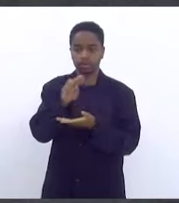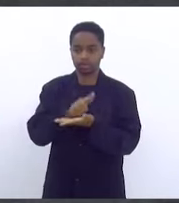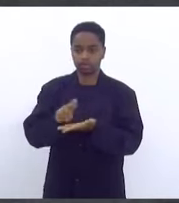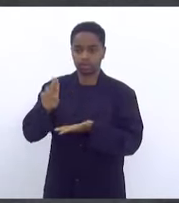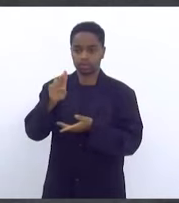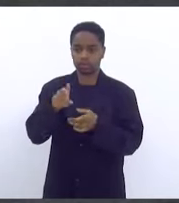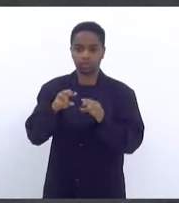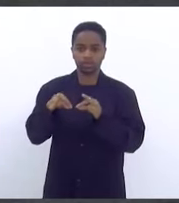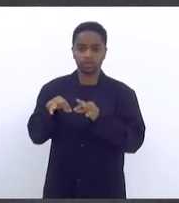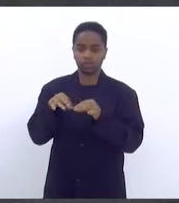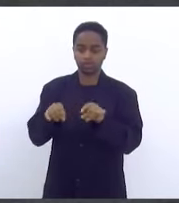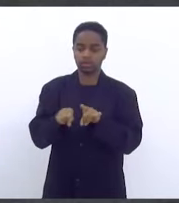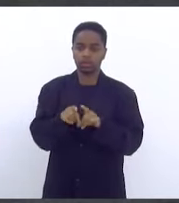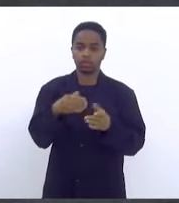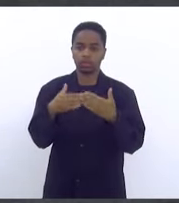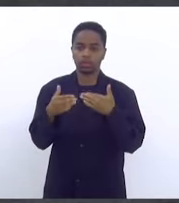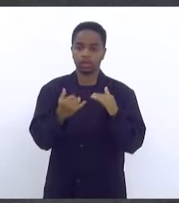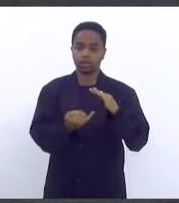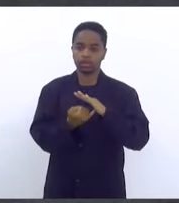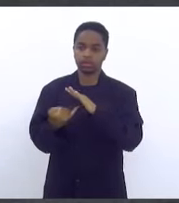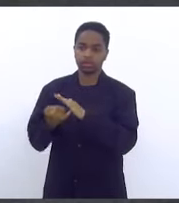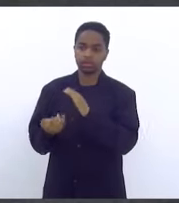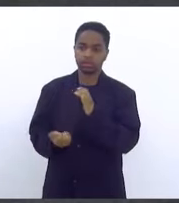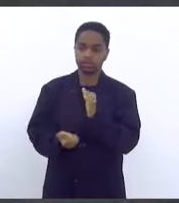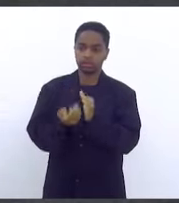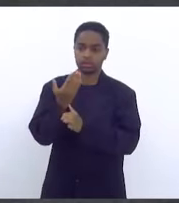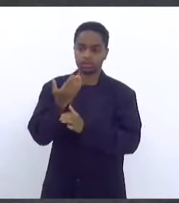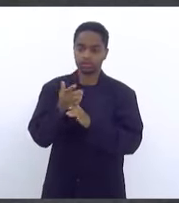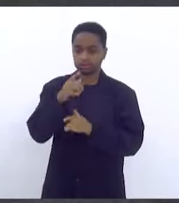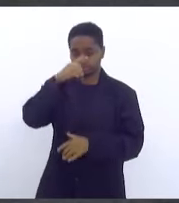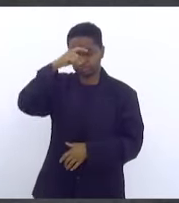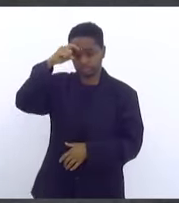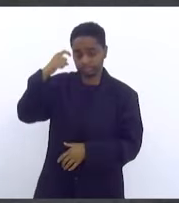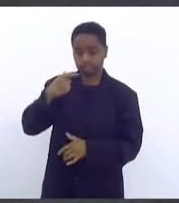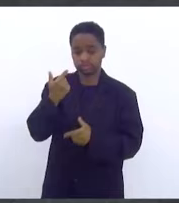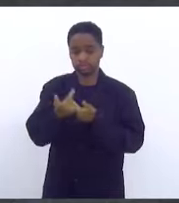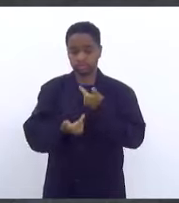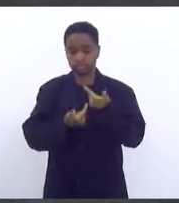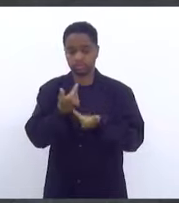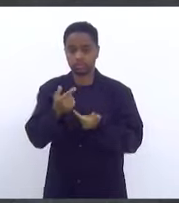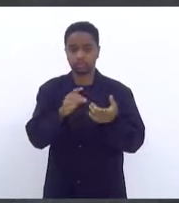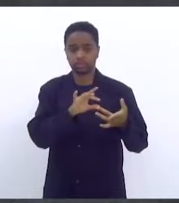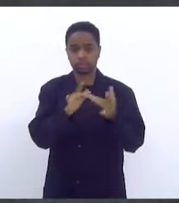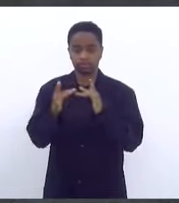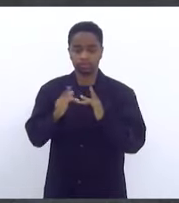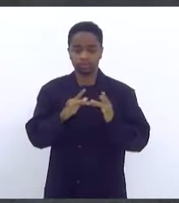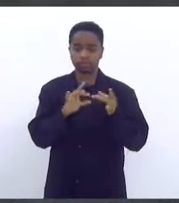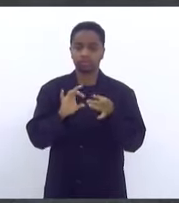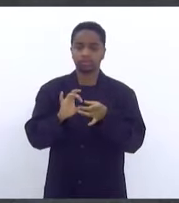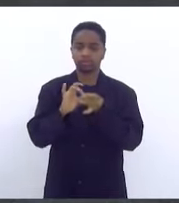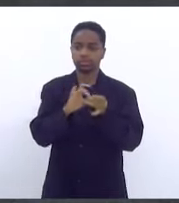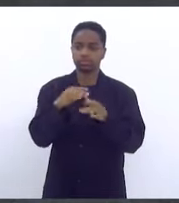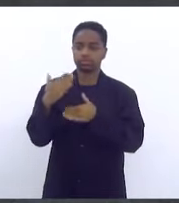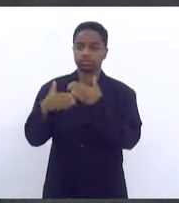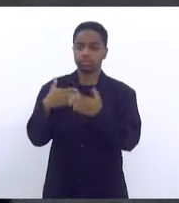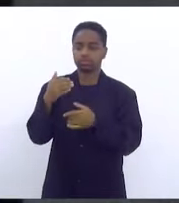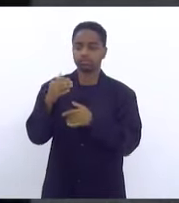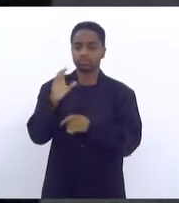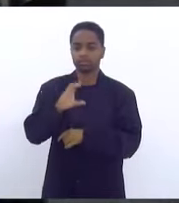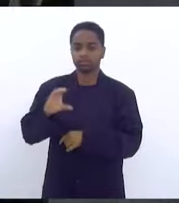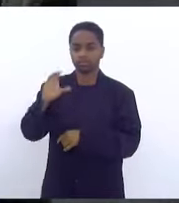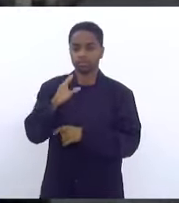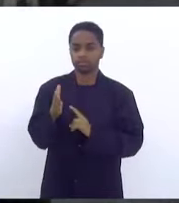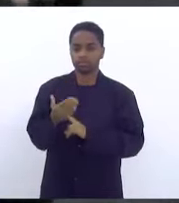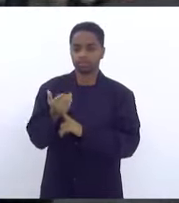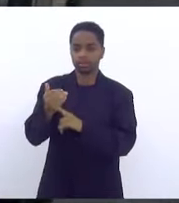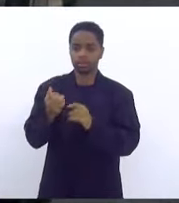e quaisquer instituições que realizam a árdua tarefa de articular desenvolvimento científico, tecnológico, produção de saberes